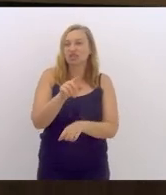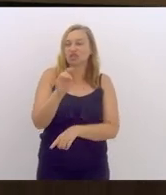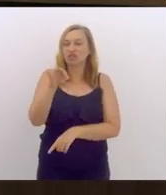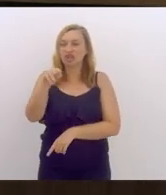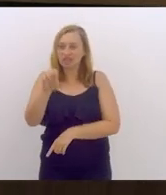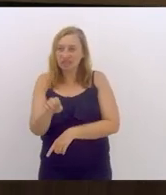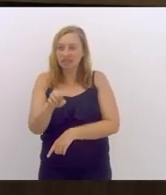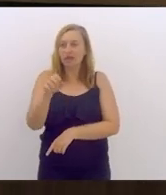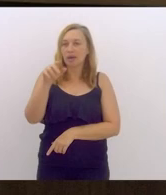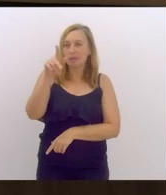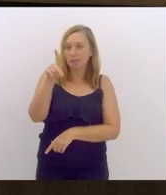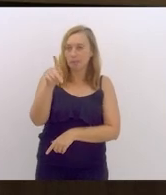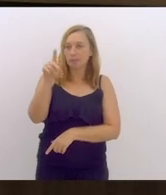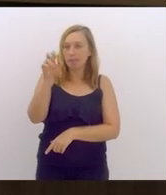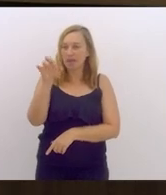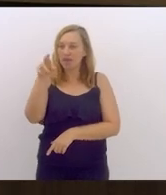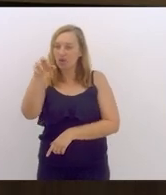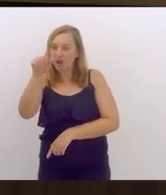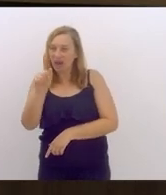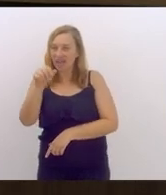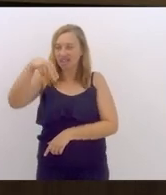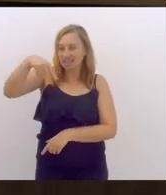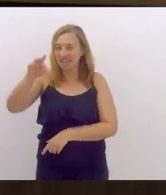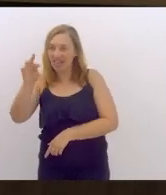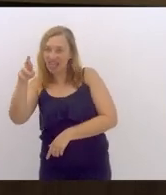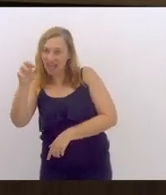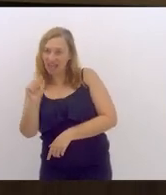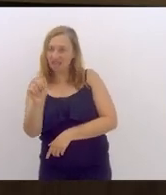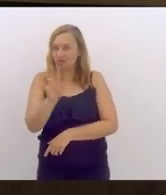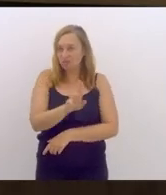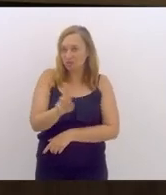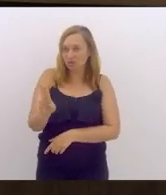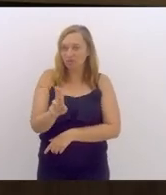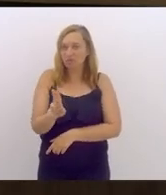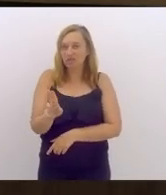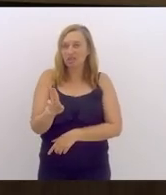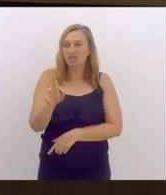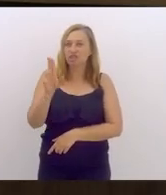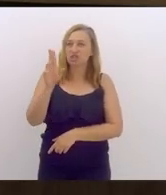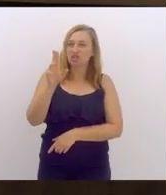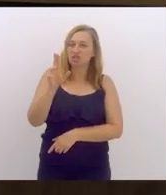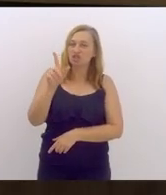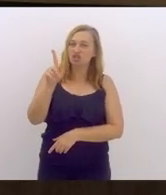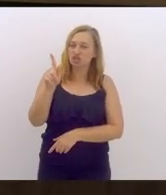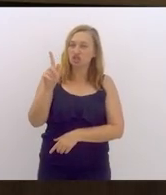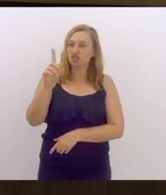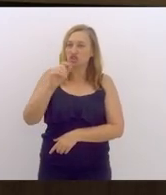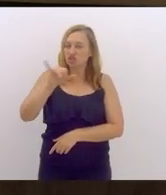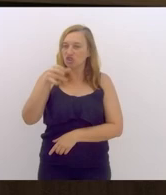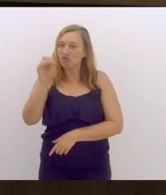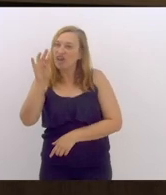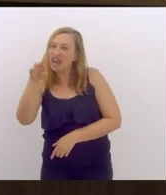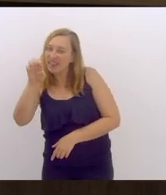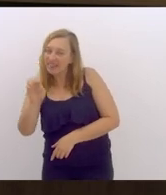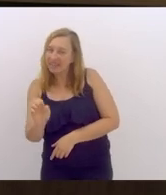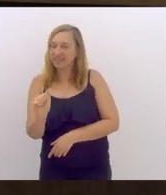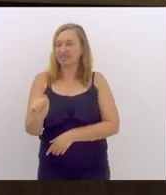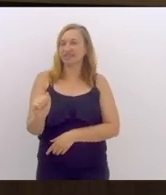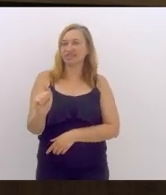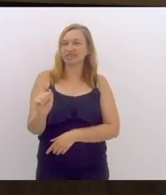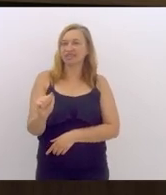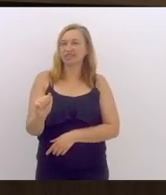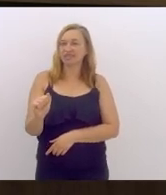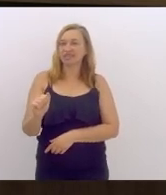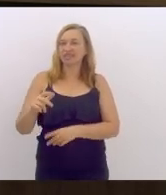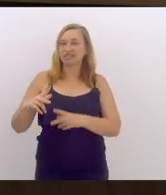Pérola Negra cujo nome de batismo é Jovelina Farias Belfort era considerada uma